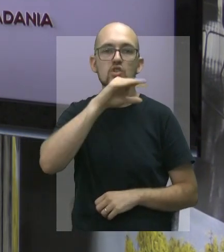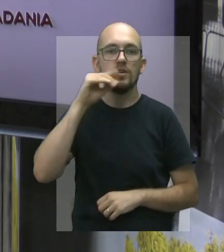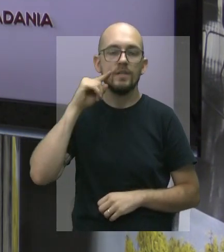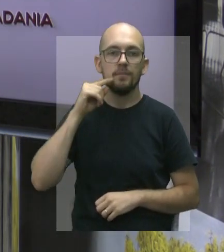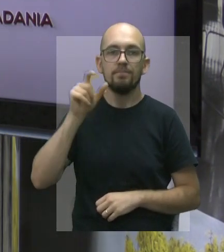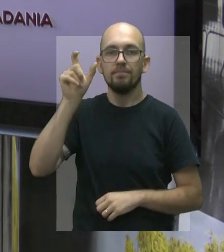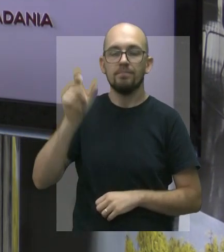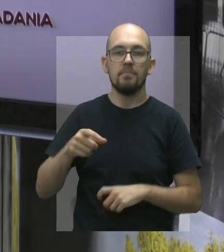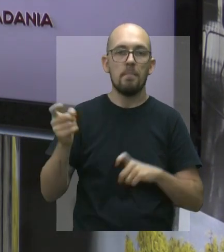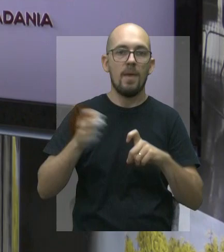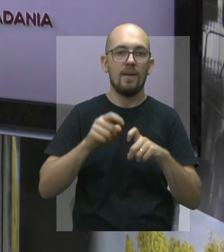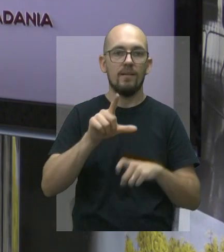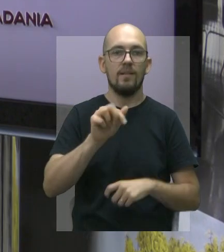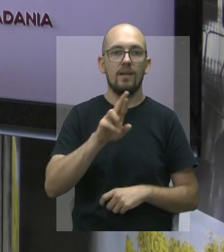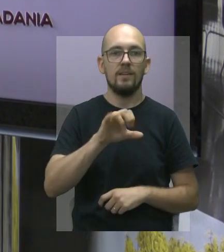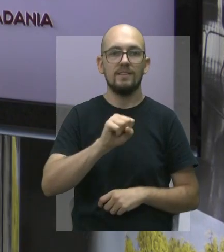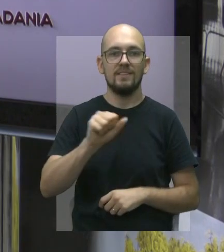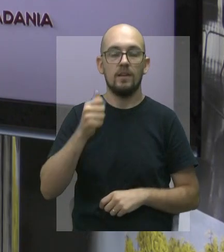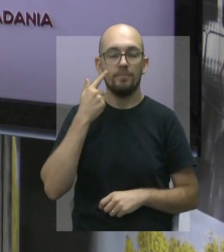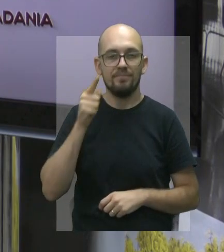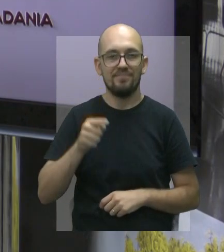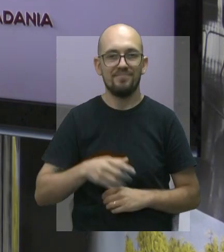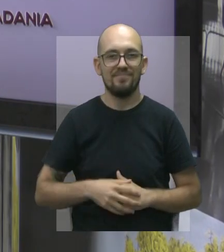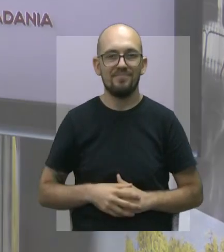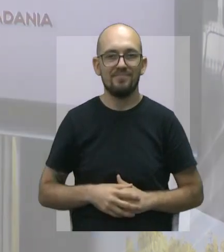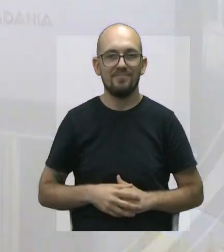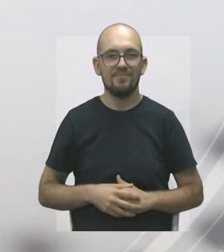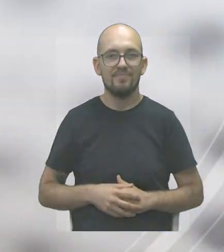da doutora Larissa Moreira. Confira aí.